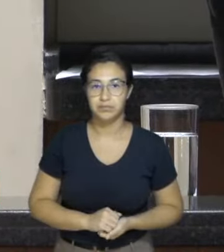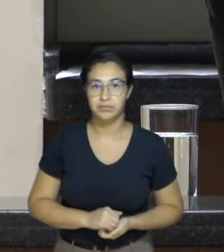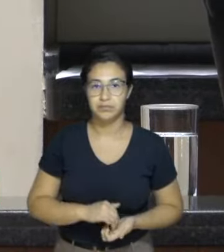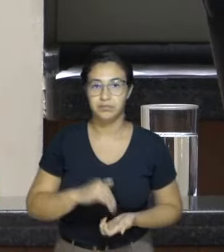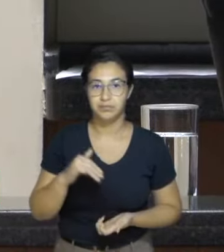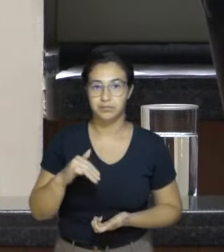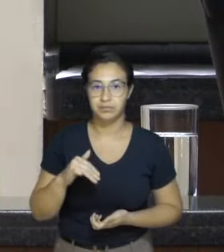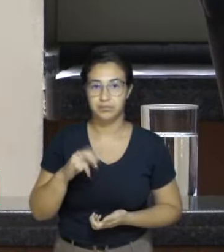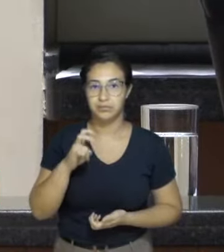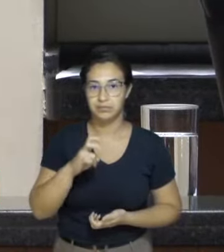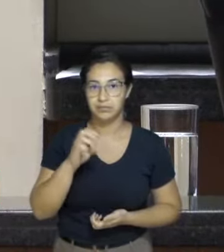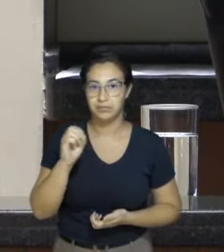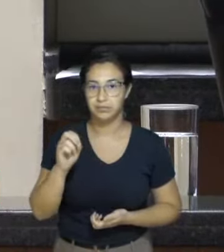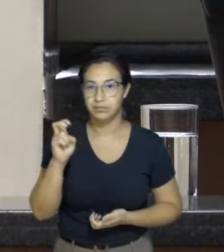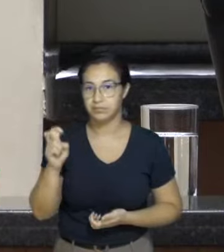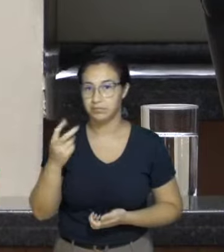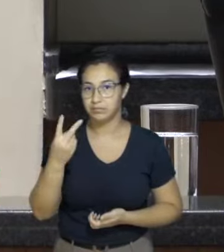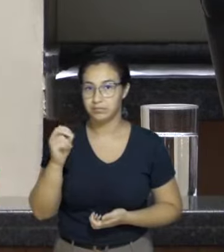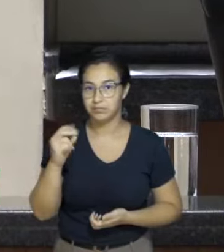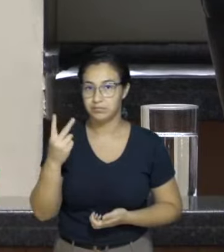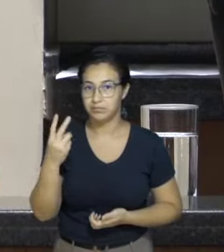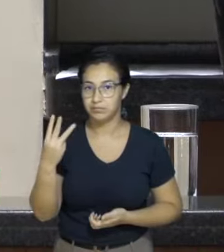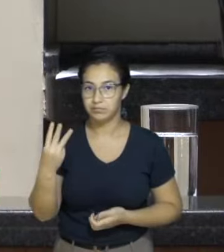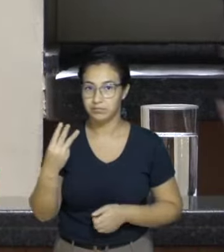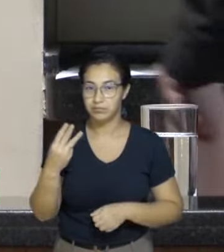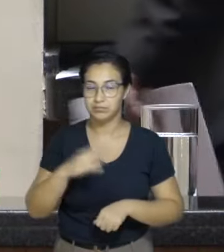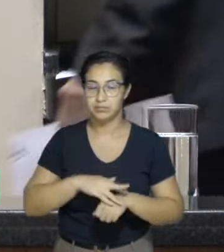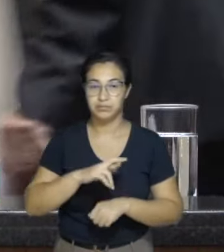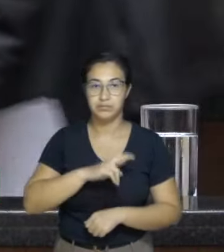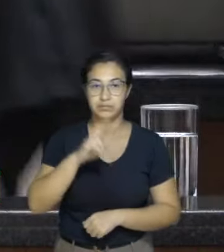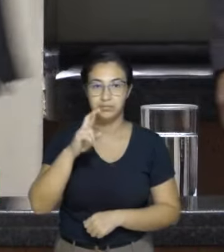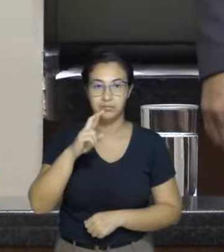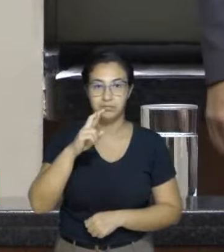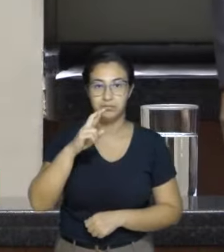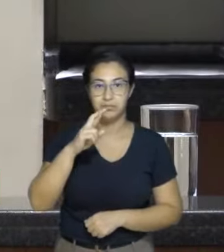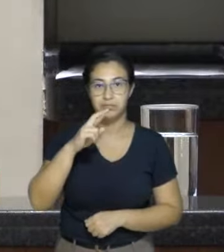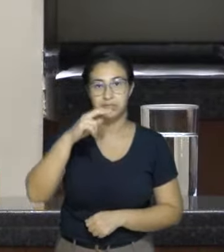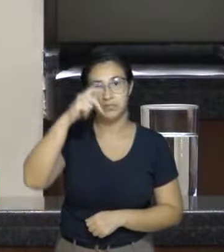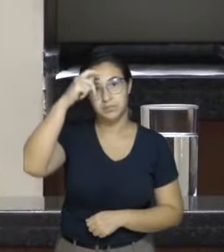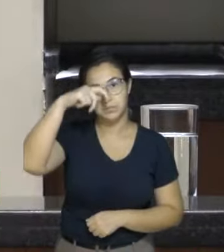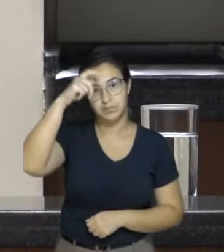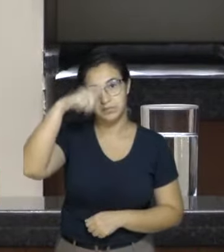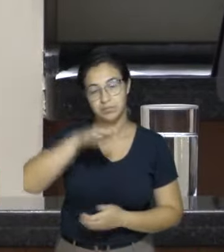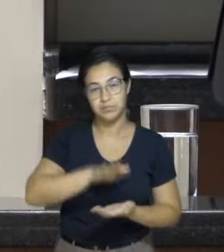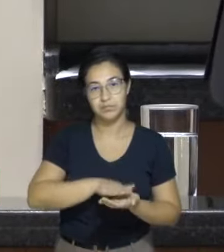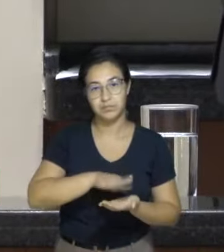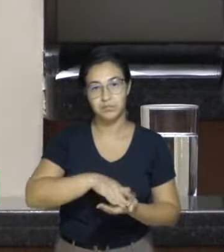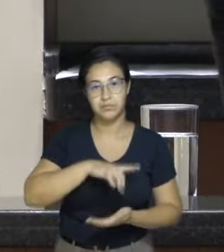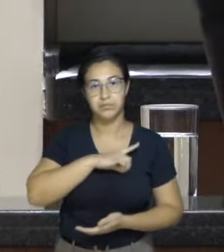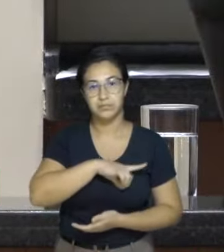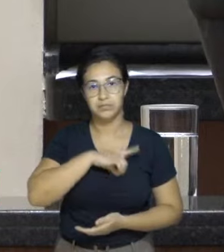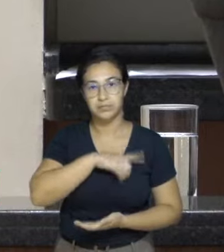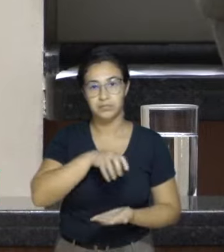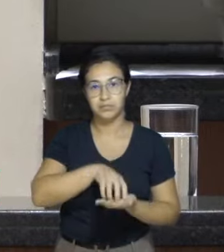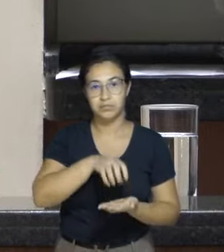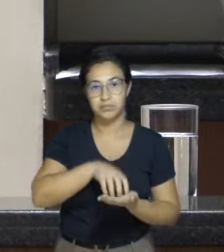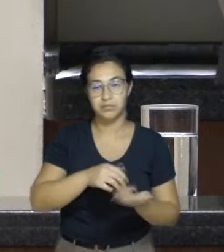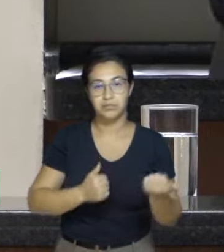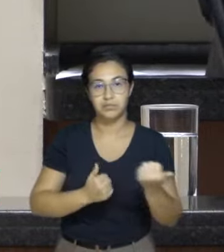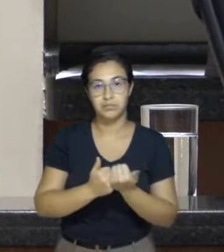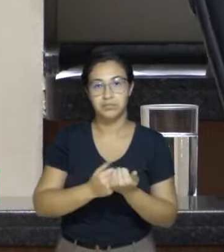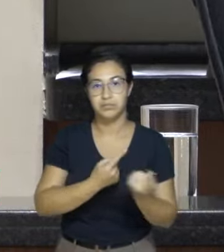Moção 505/2023, autoria do deputado Maurício Scudilarc, manifestando aplausos ao delegado do Centro de Apoio Operacional de Combate